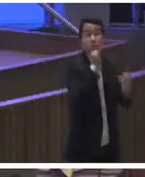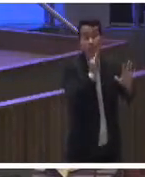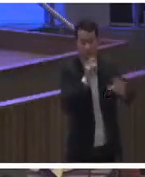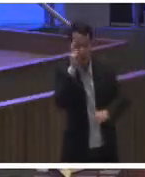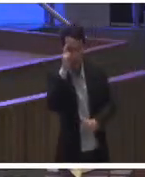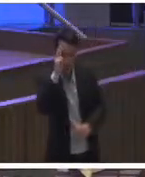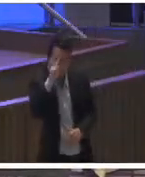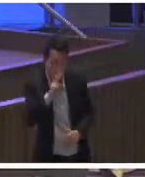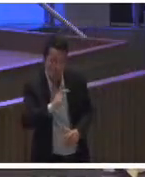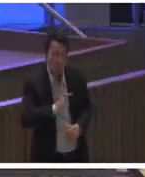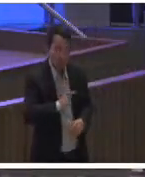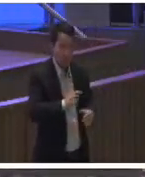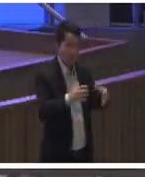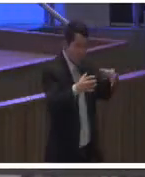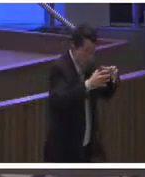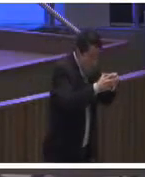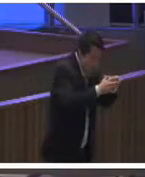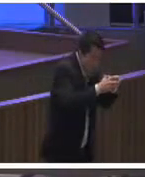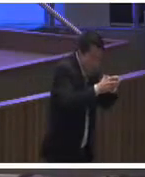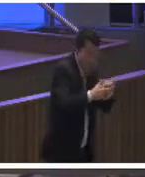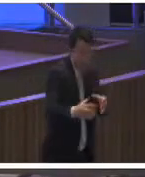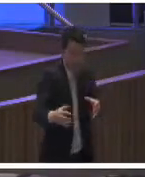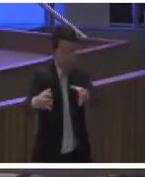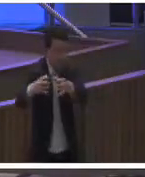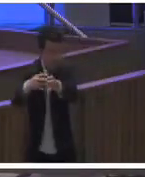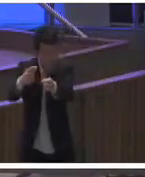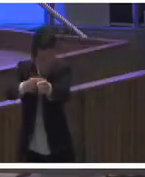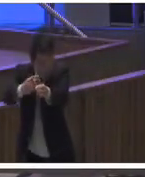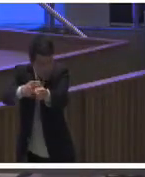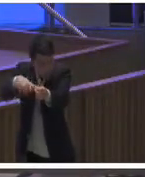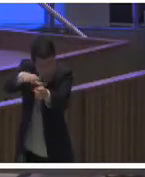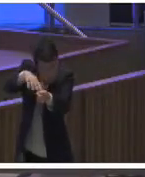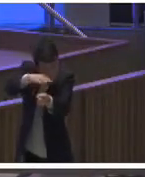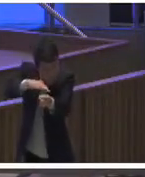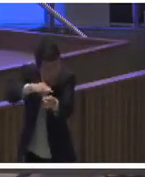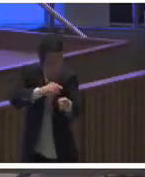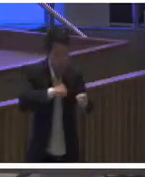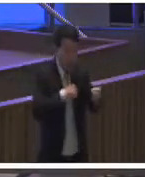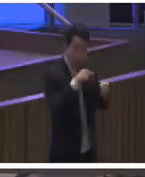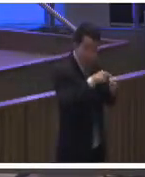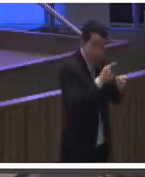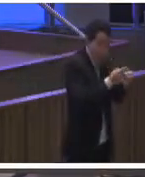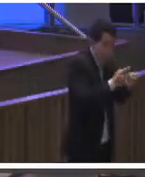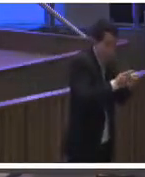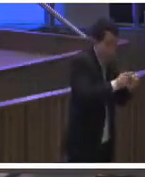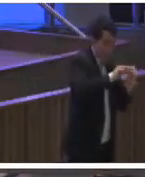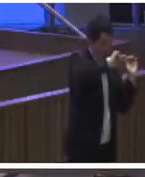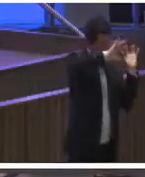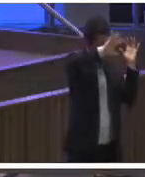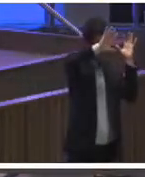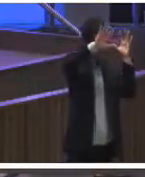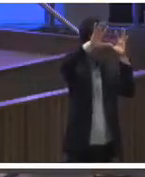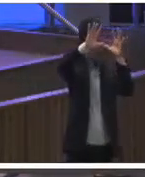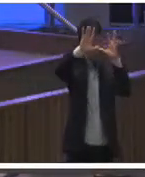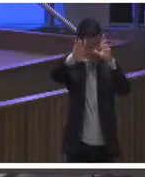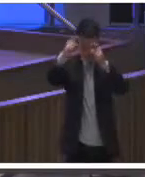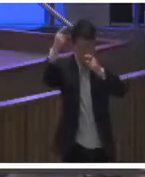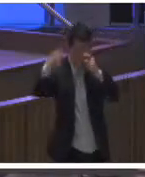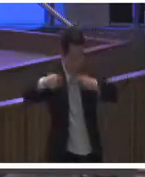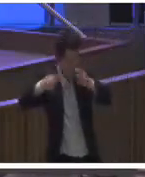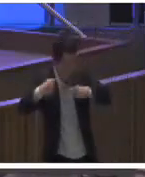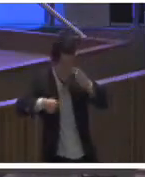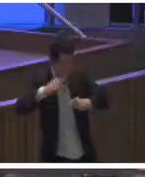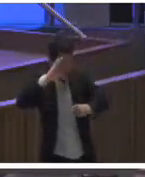um direito do soldado, do guerreiro, ele poder saquear o que ele quisesse para ele. Esse